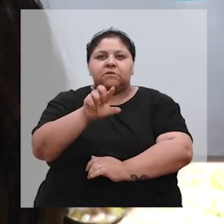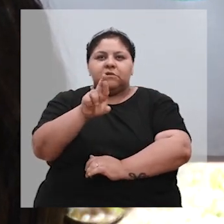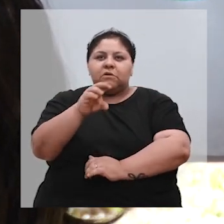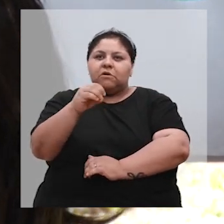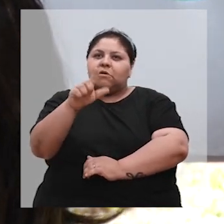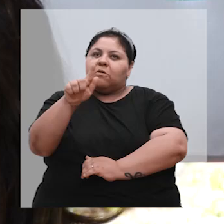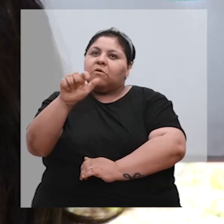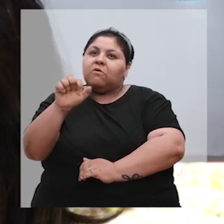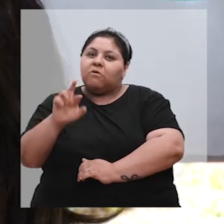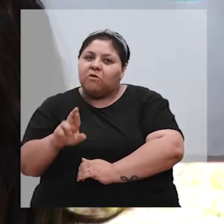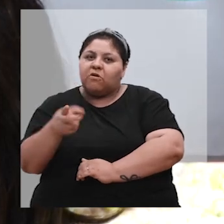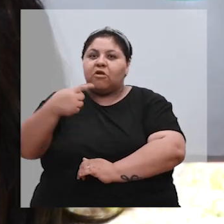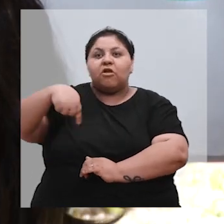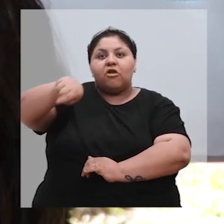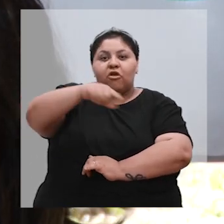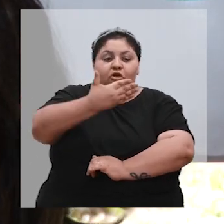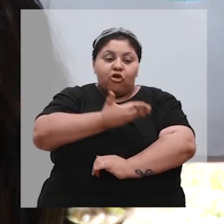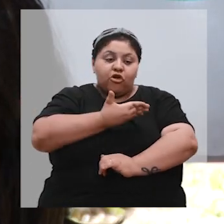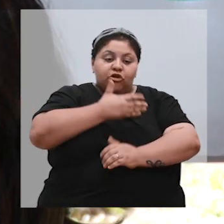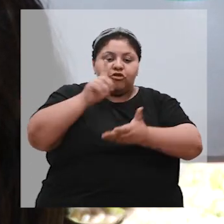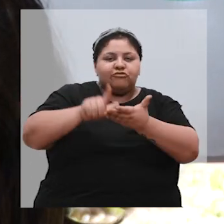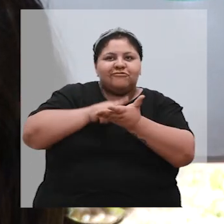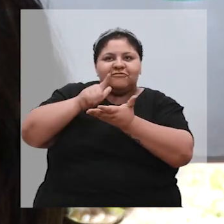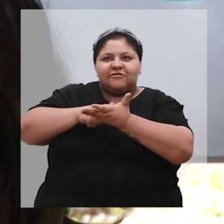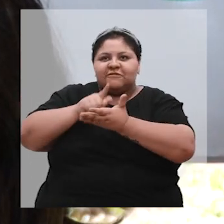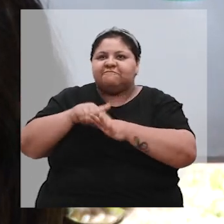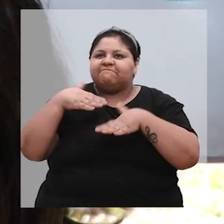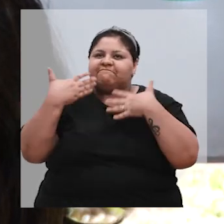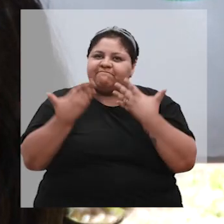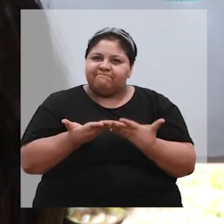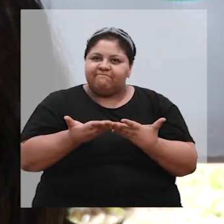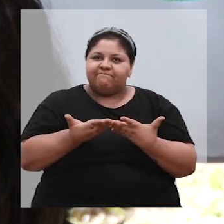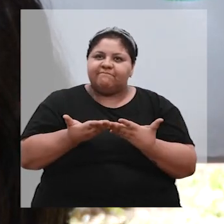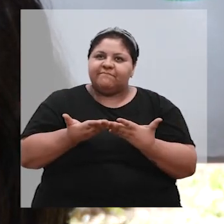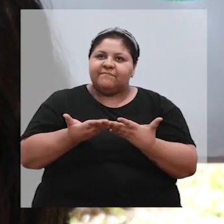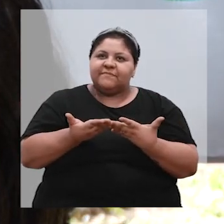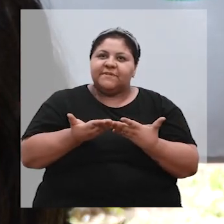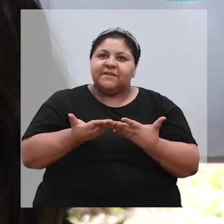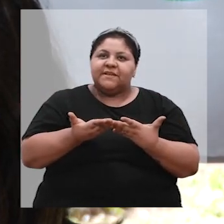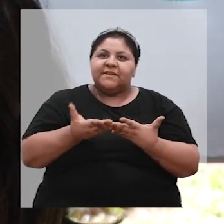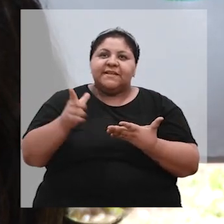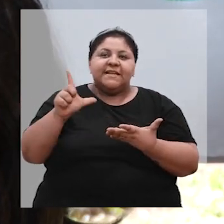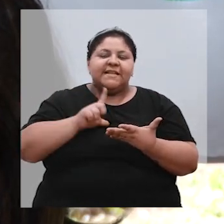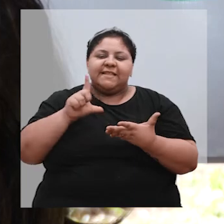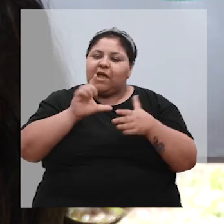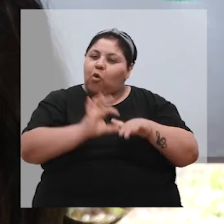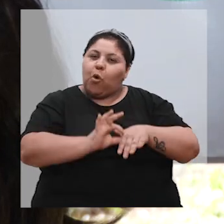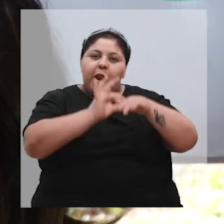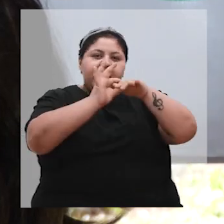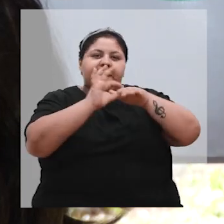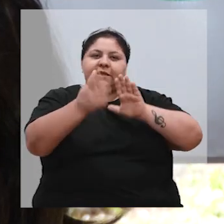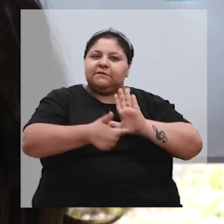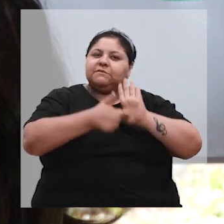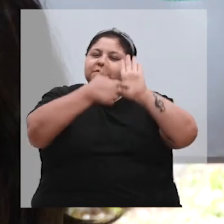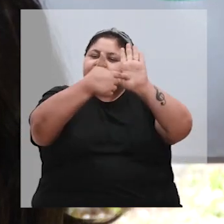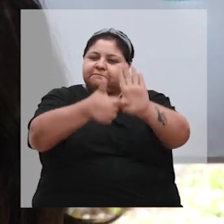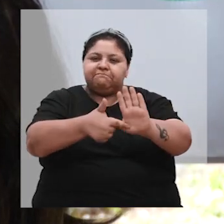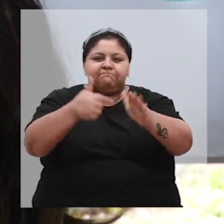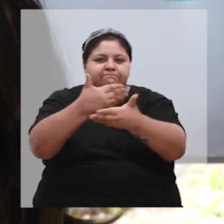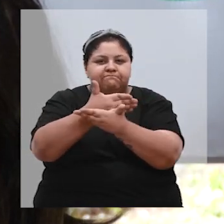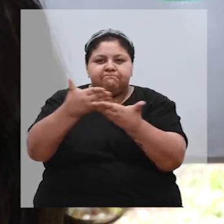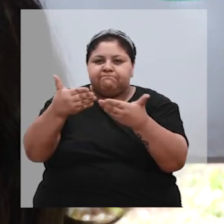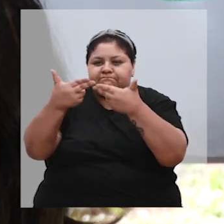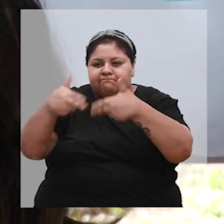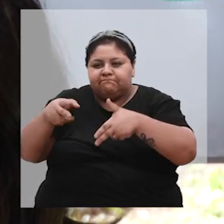Roger de Castro, né, que é o nosso amigo do livro, fazendo como mestre de cerimônia de todo